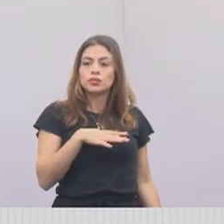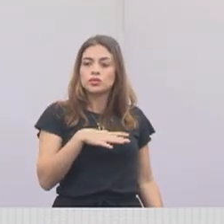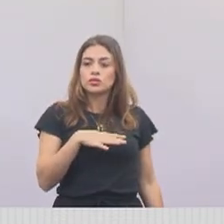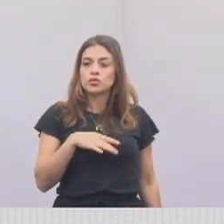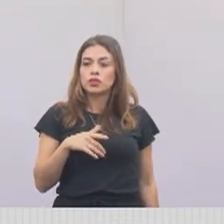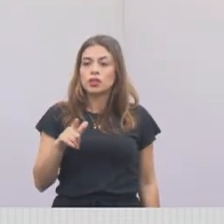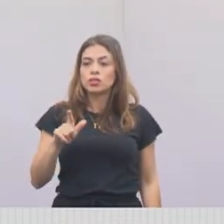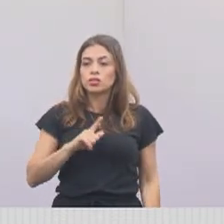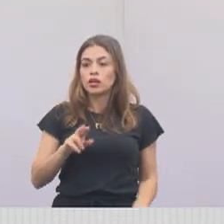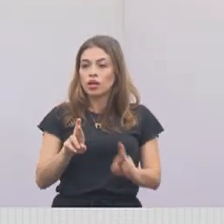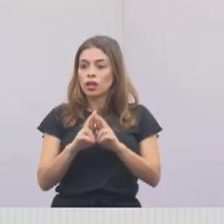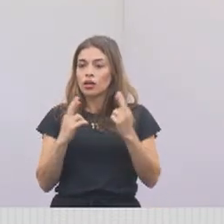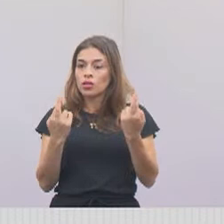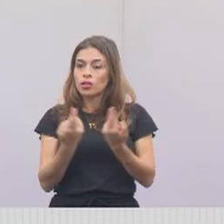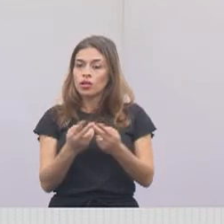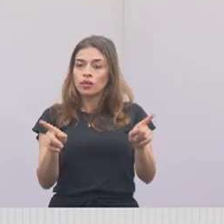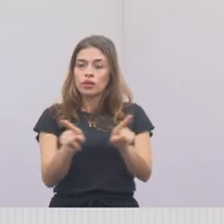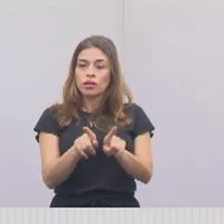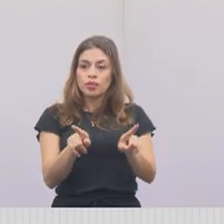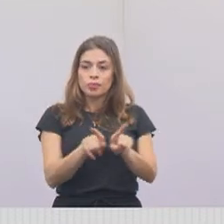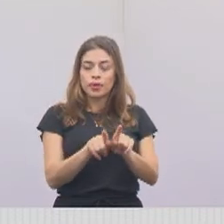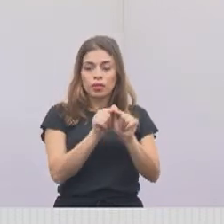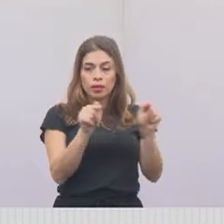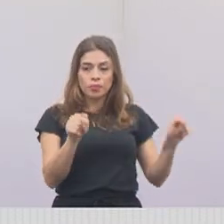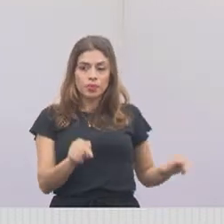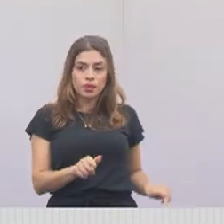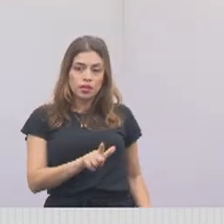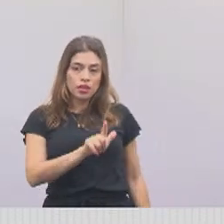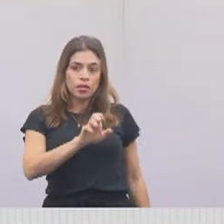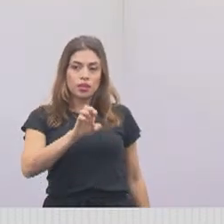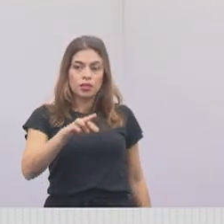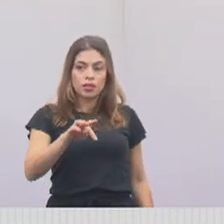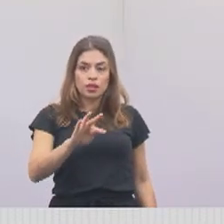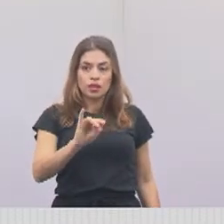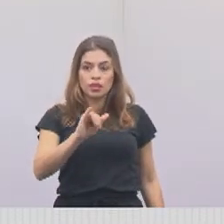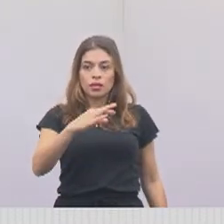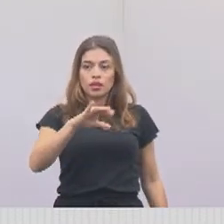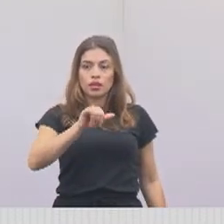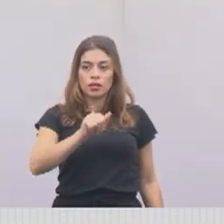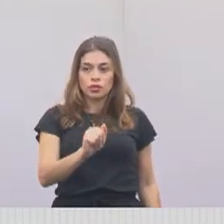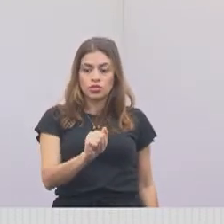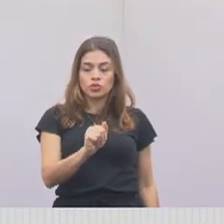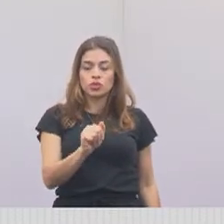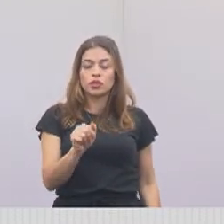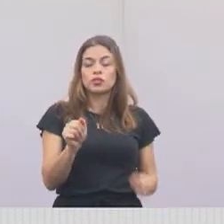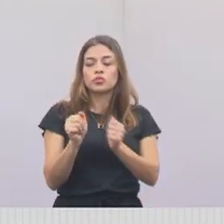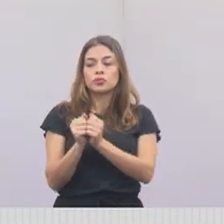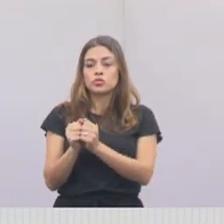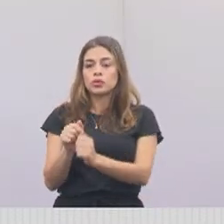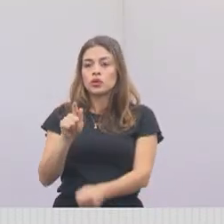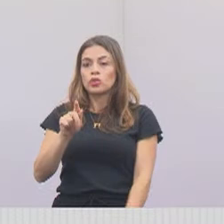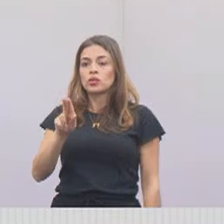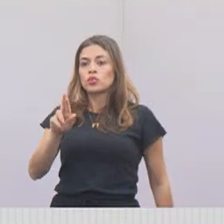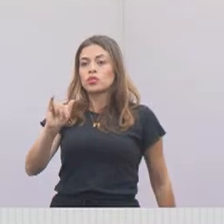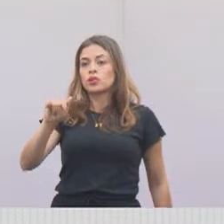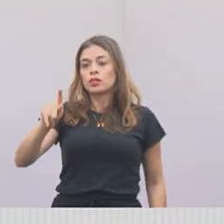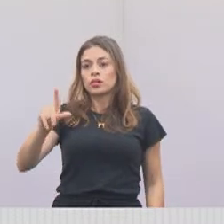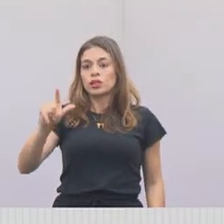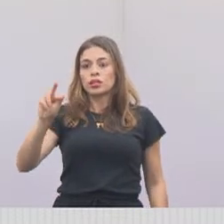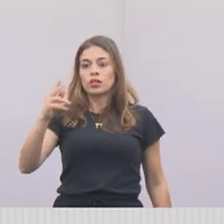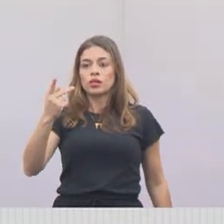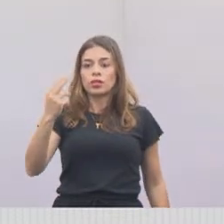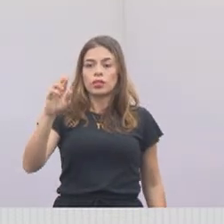Tive reunião também, não é, com do meu gabinete, com a Letícia, né, minha assessora, juntamente com o Guilherme Mendicelli e também